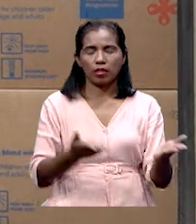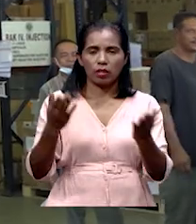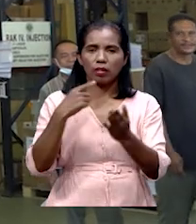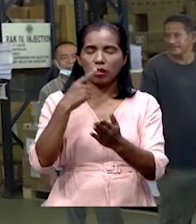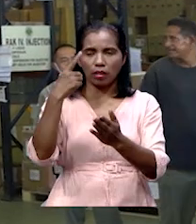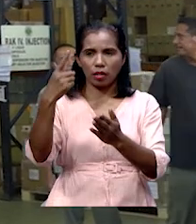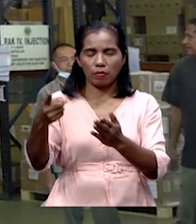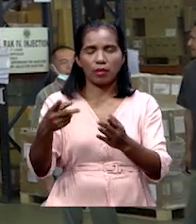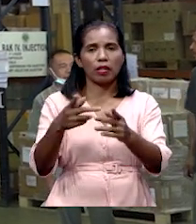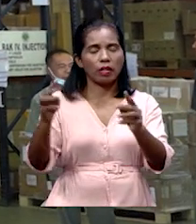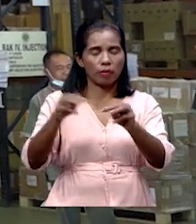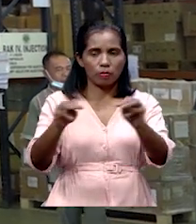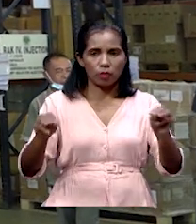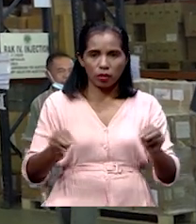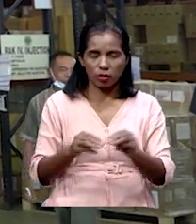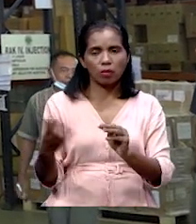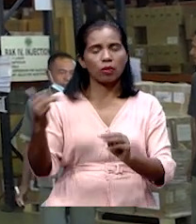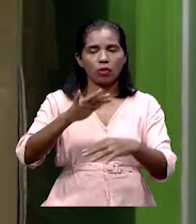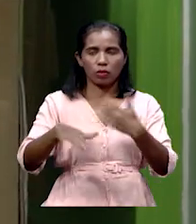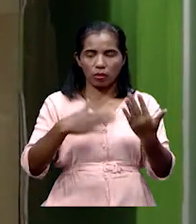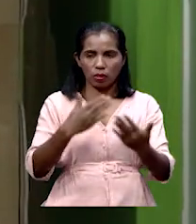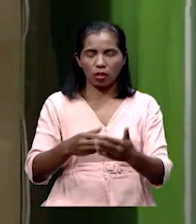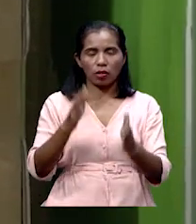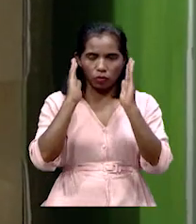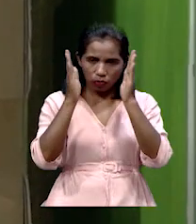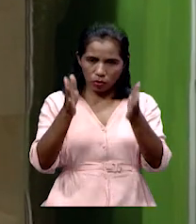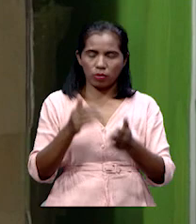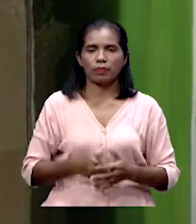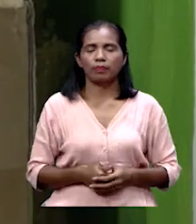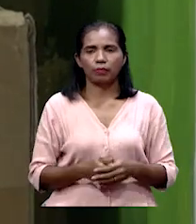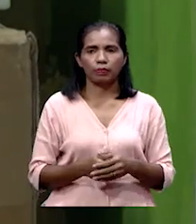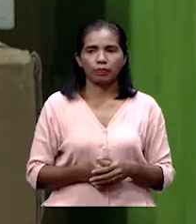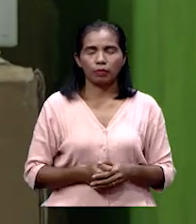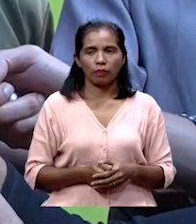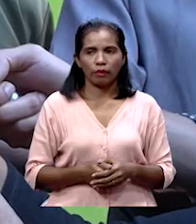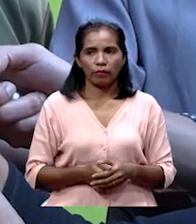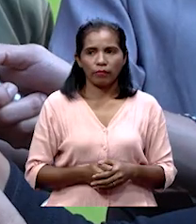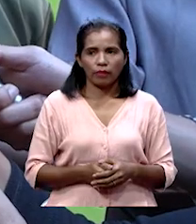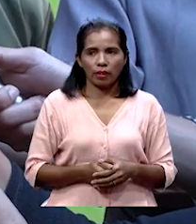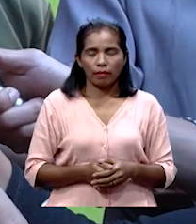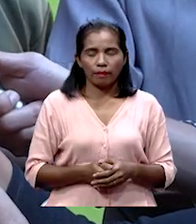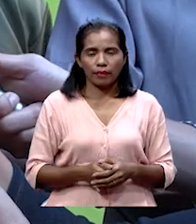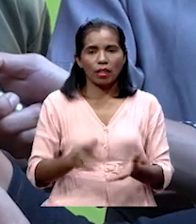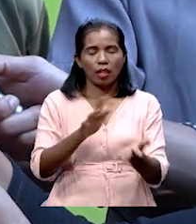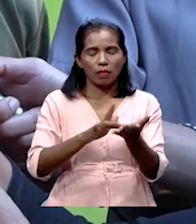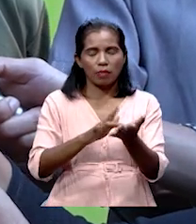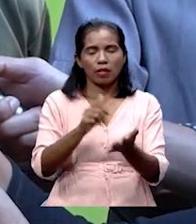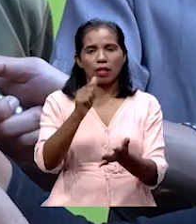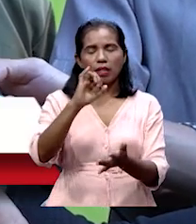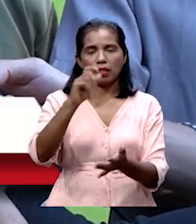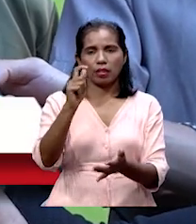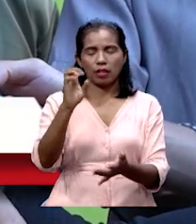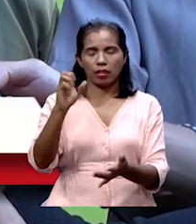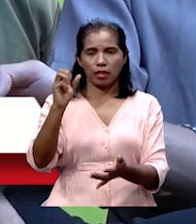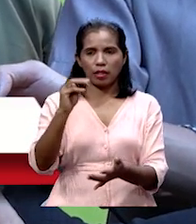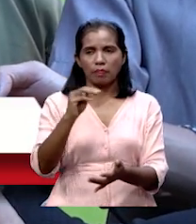iha regional no nível central atu bele tau atensau. Item desta metasone mai iha